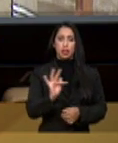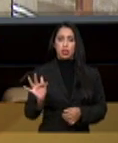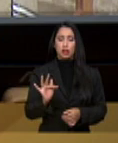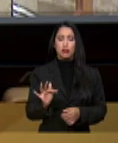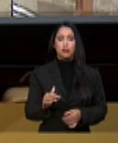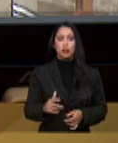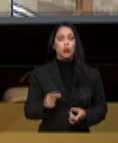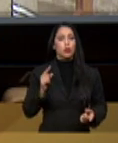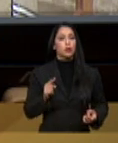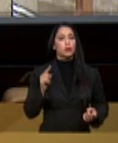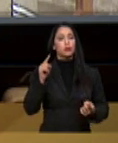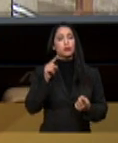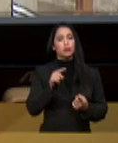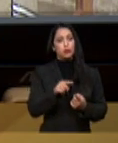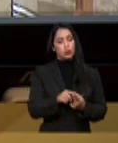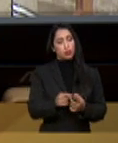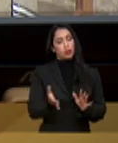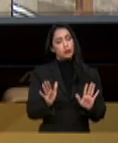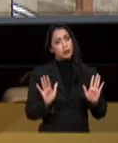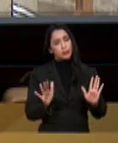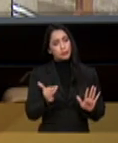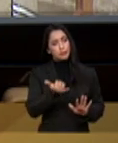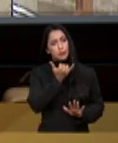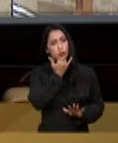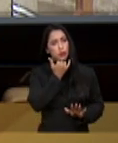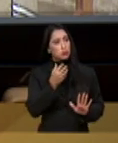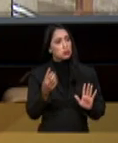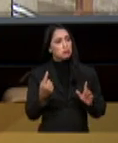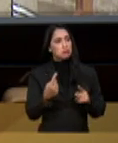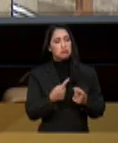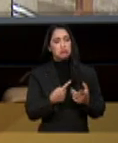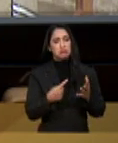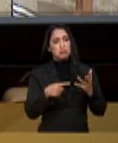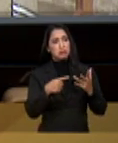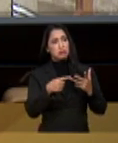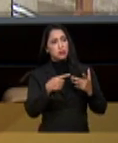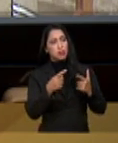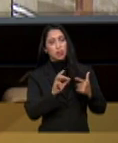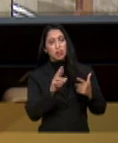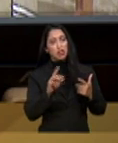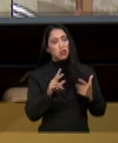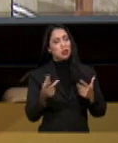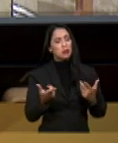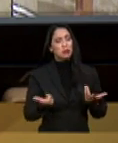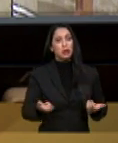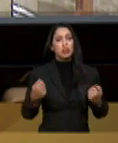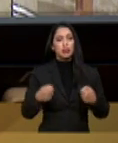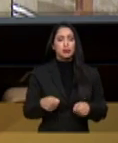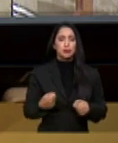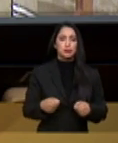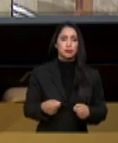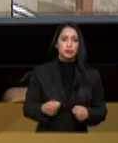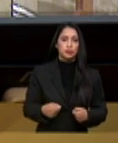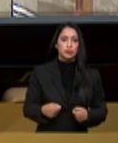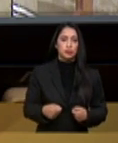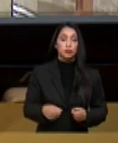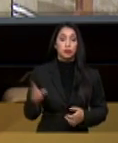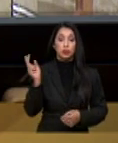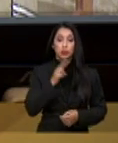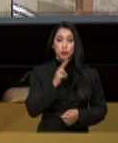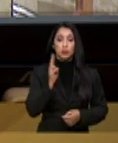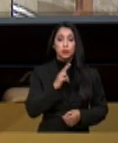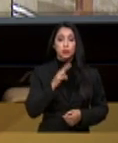motivos declinados, data vênia, são insuficientes para demonstrar a necessidade, a necessária